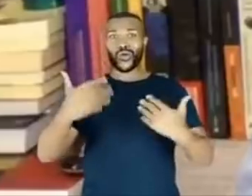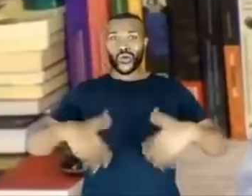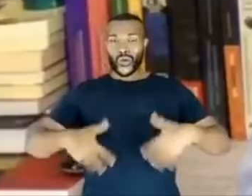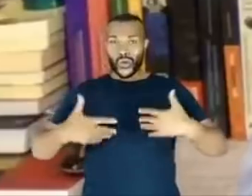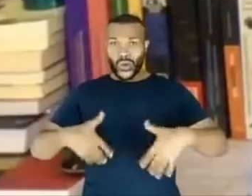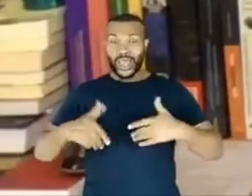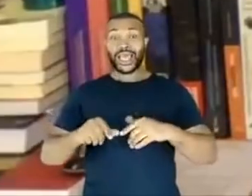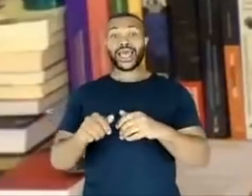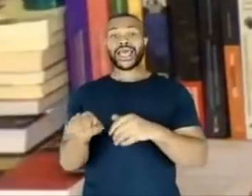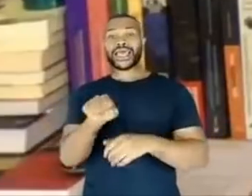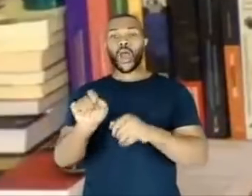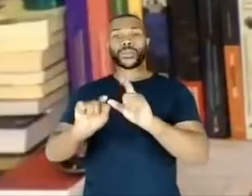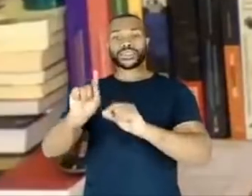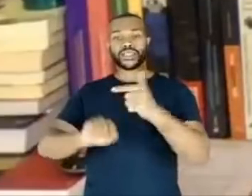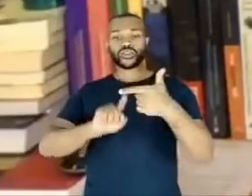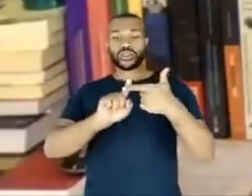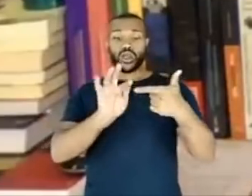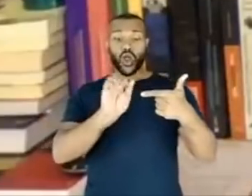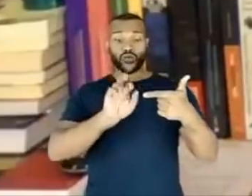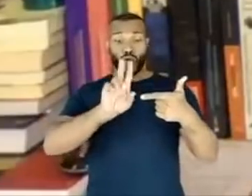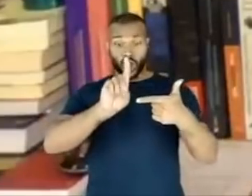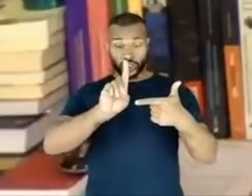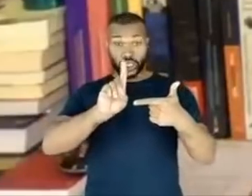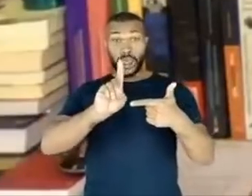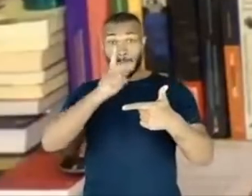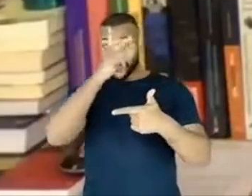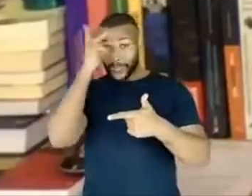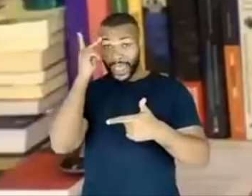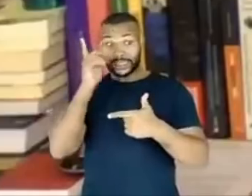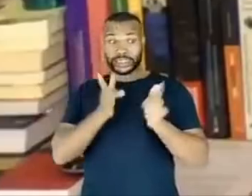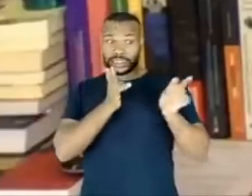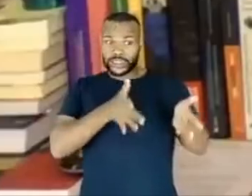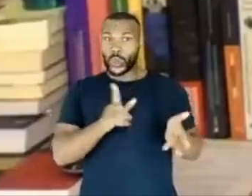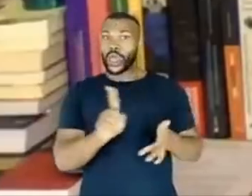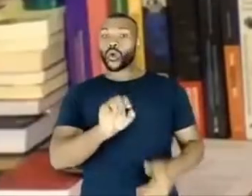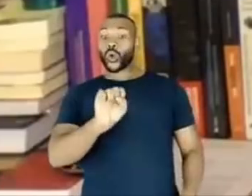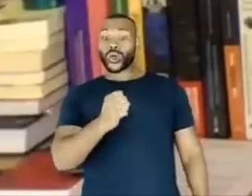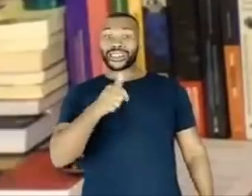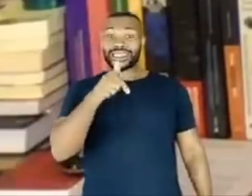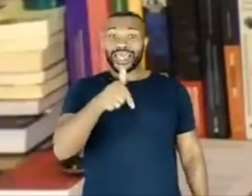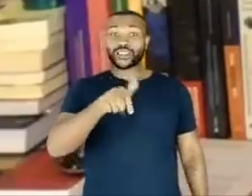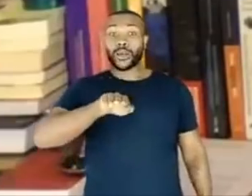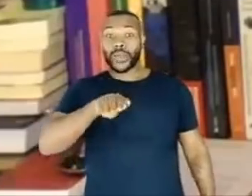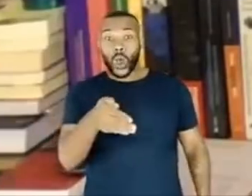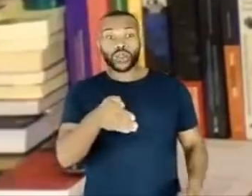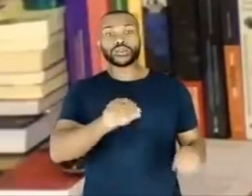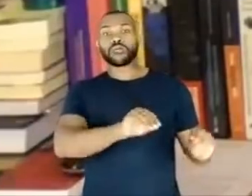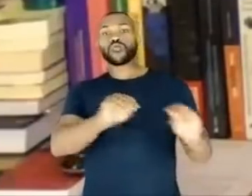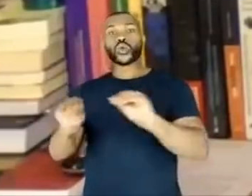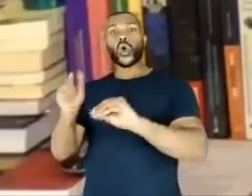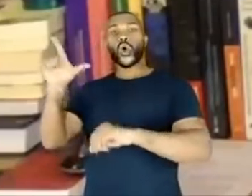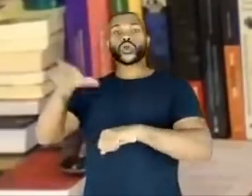do país. Em 2020, saíram do país 87 bilhões para outros países, o dobro do que